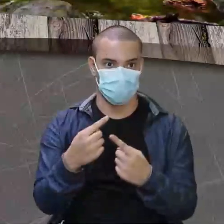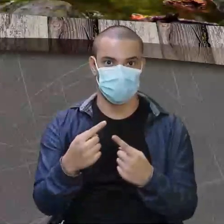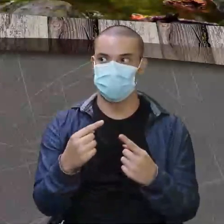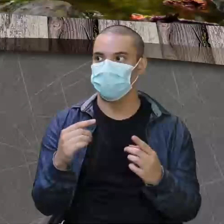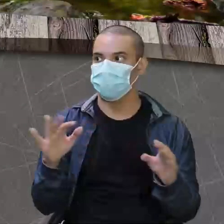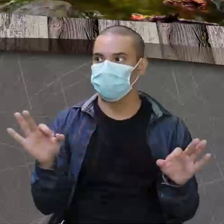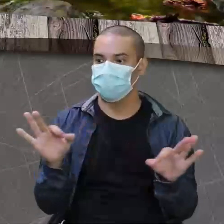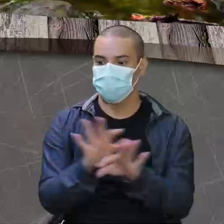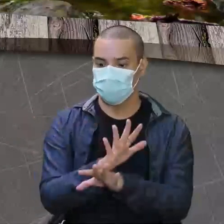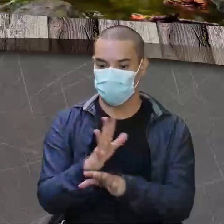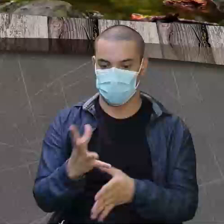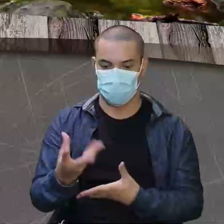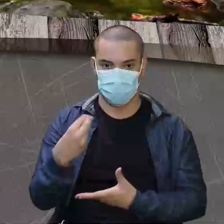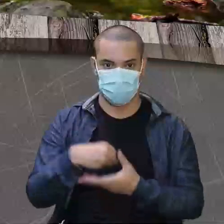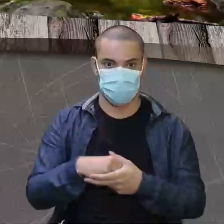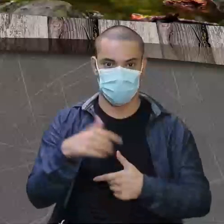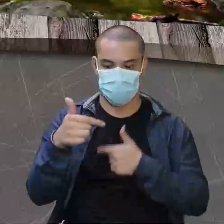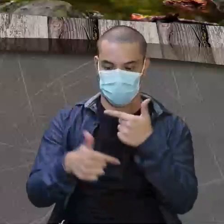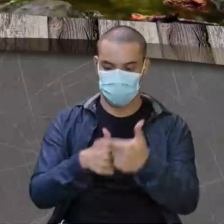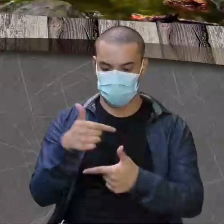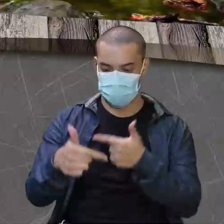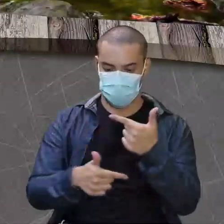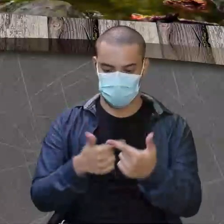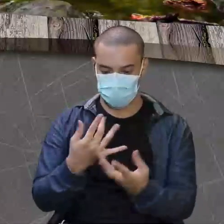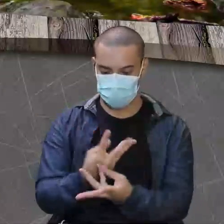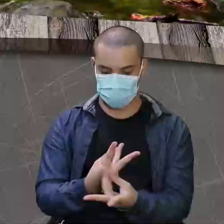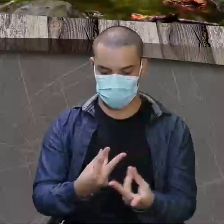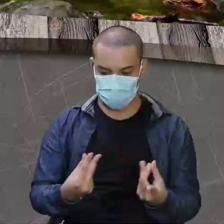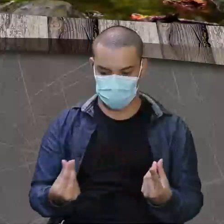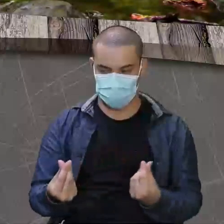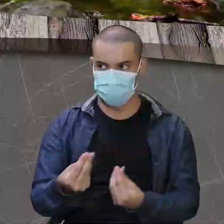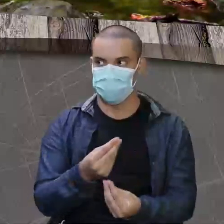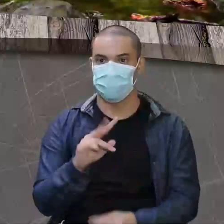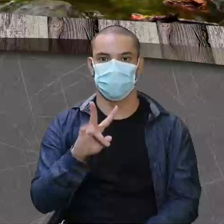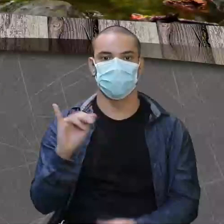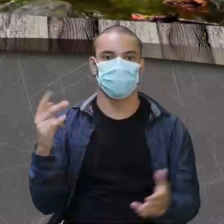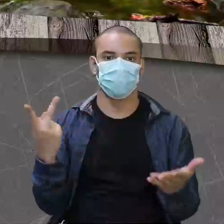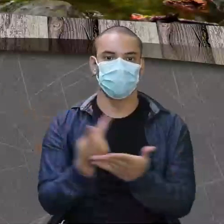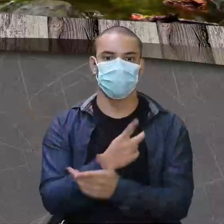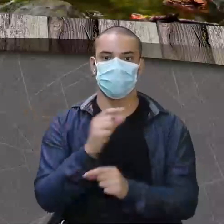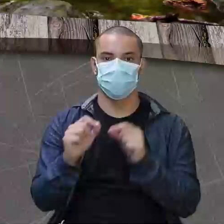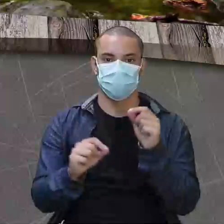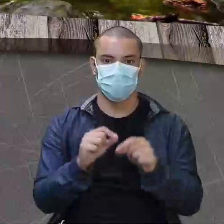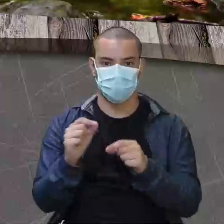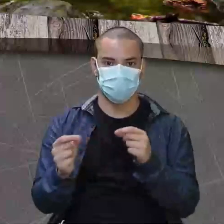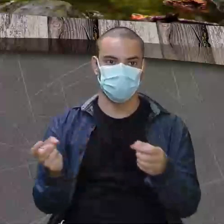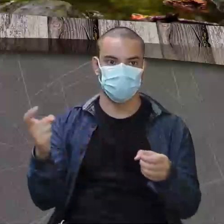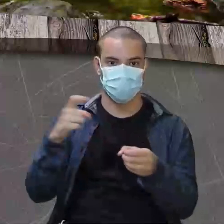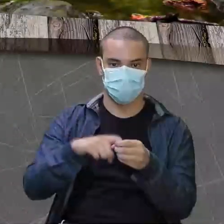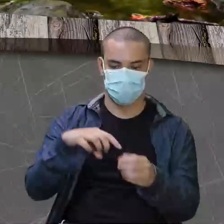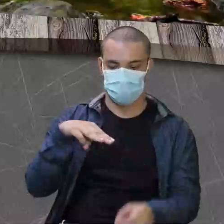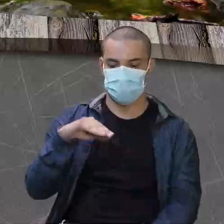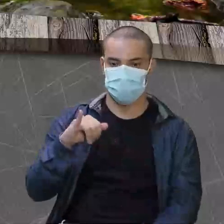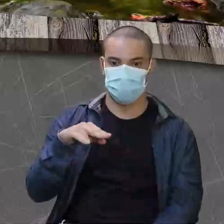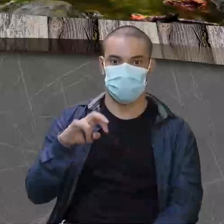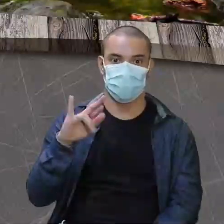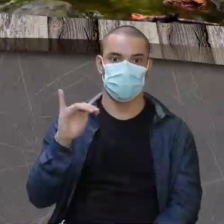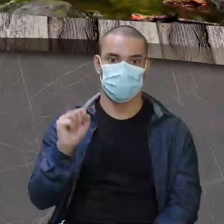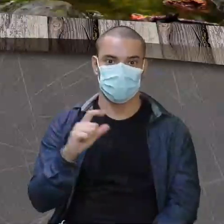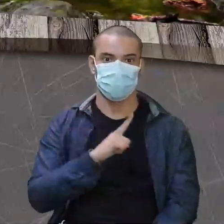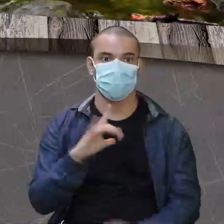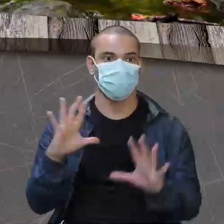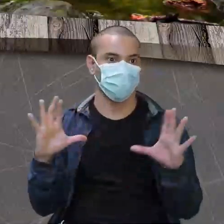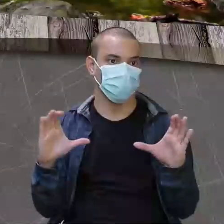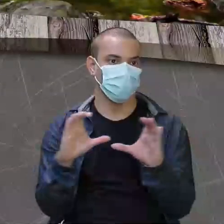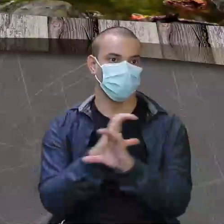orgânica que está sendo trabalhada, vai estar passando novamente para o solo na forma de minerais. Então, esse é o ciclo da matéria que